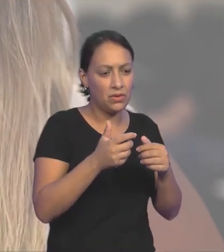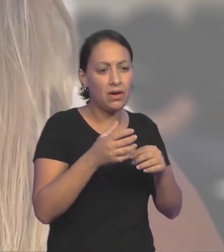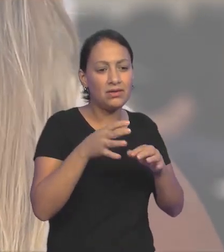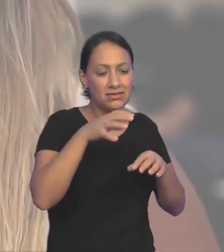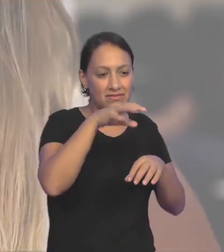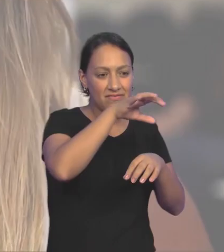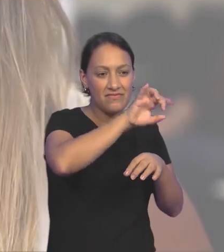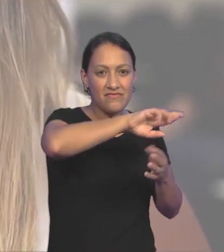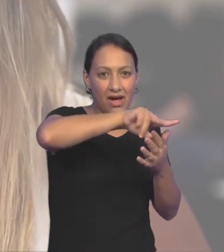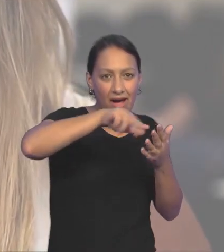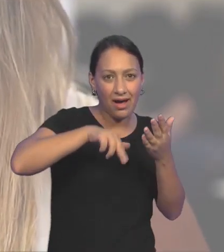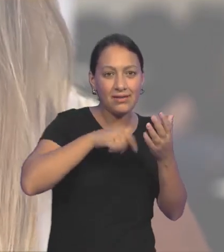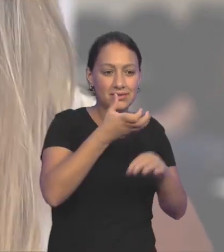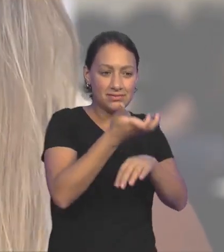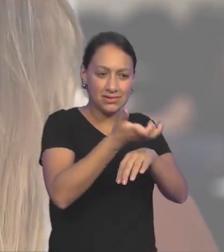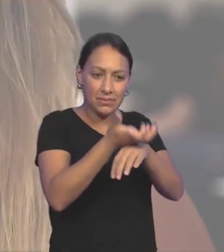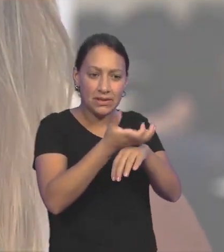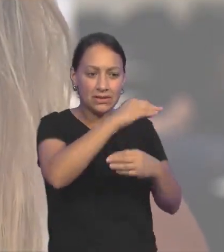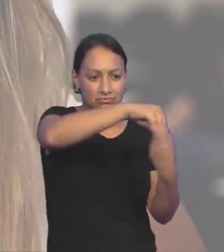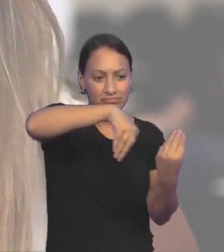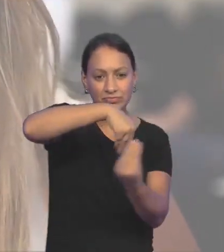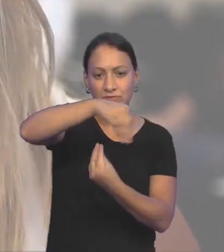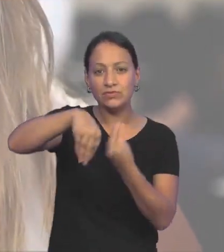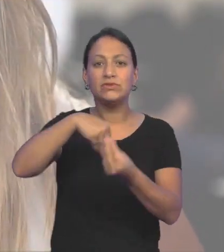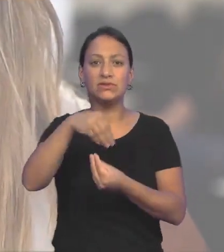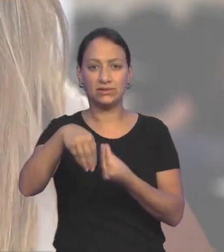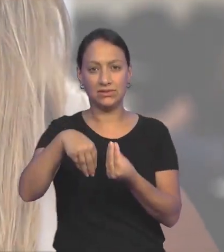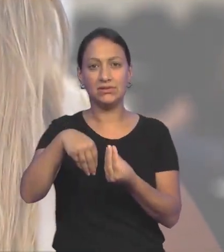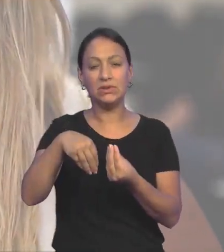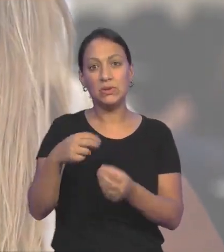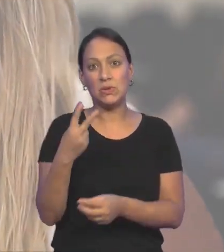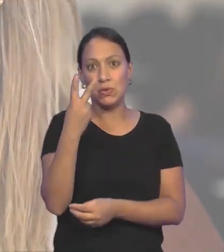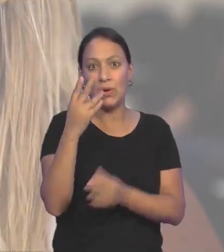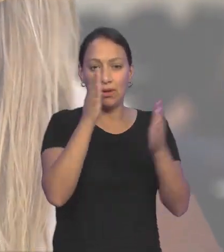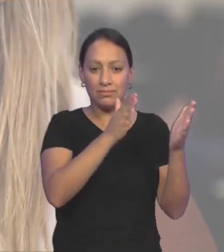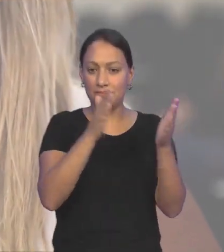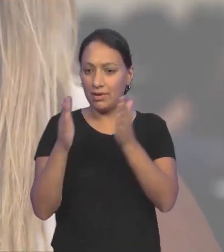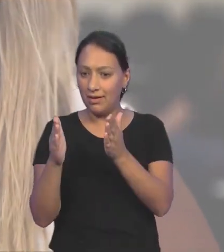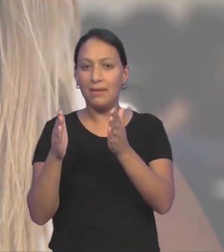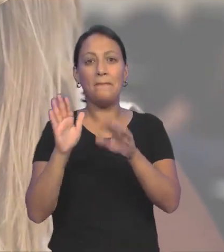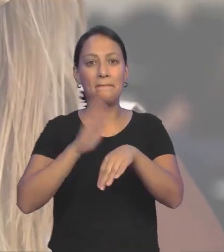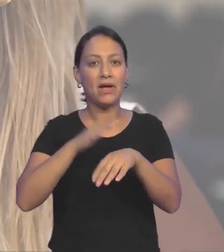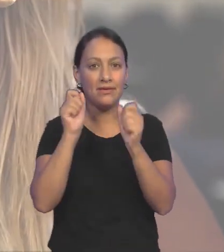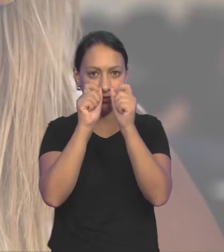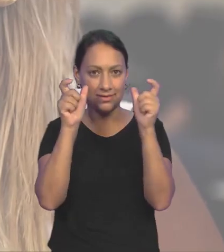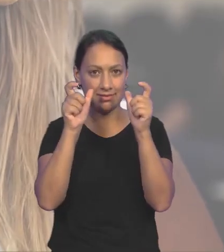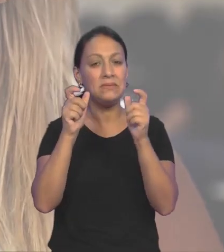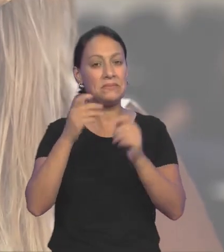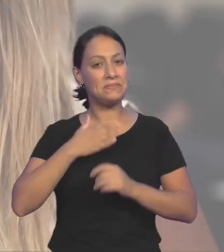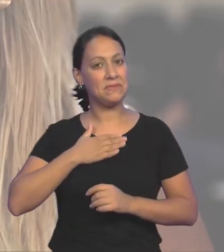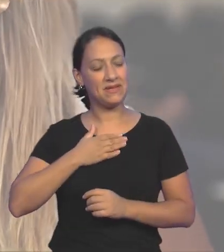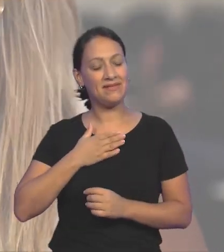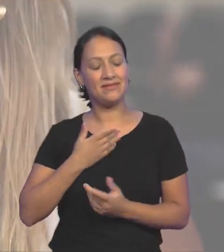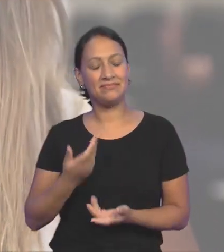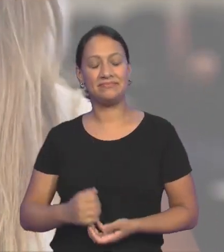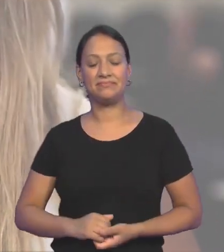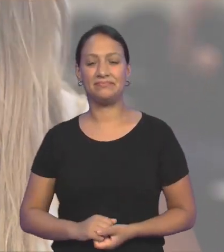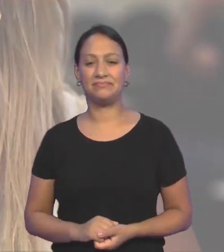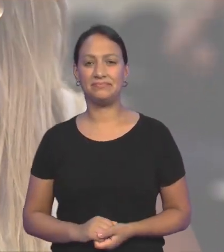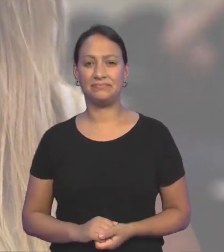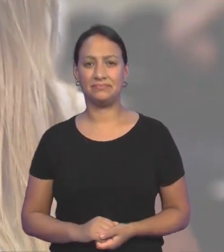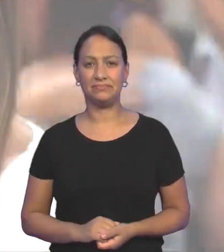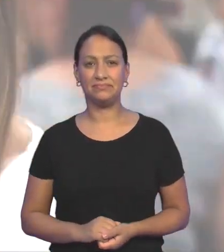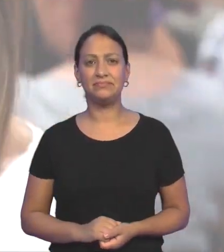forma multidisciplinar, elas são envolvidas umas nas outras. Então foram as duas partes que me chamaram mais atenção nessa